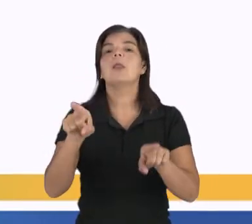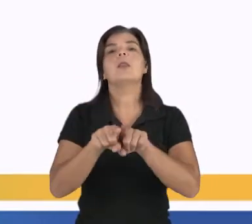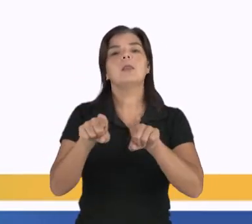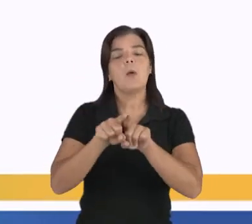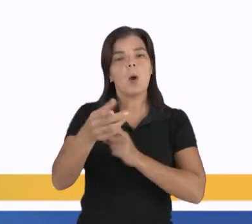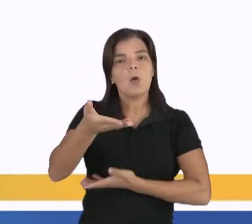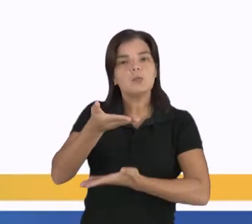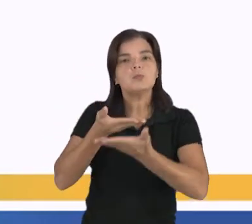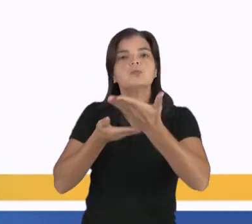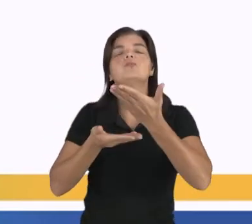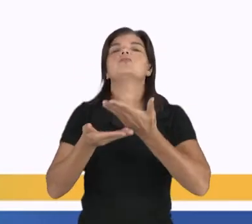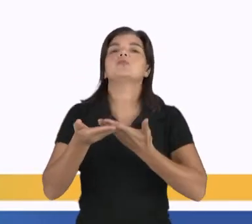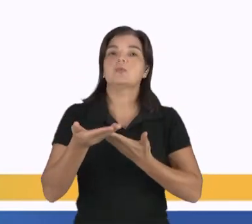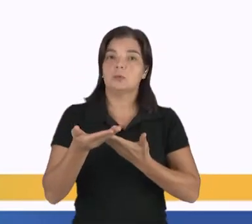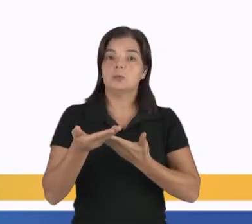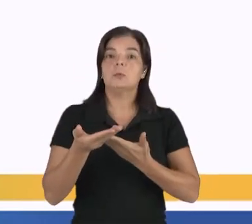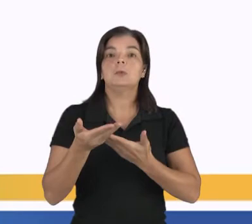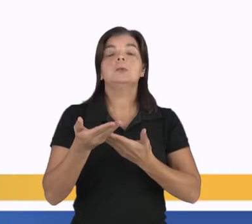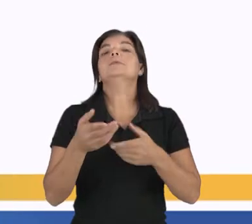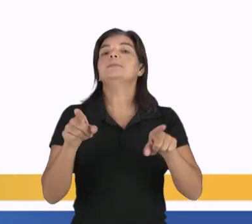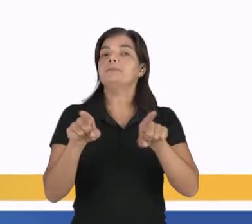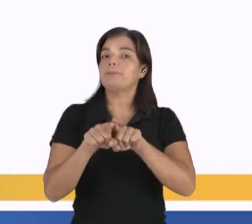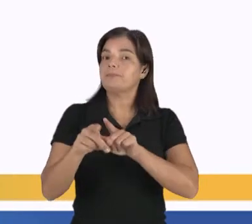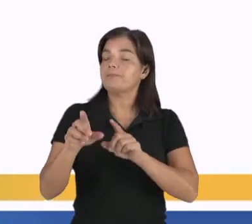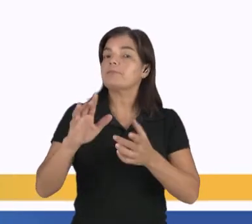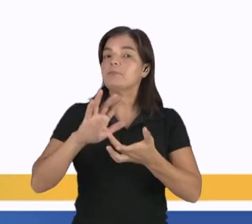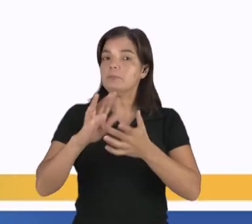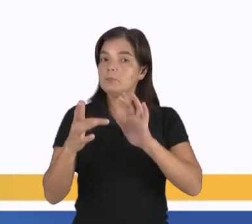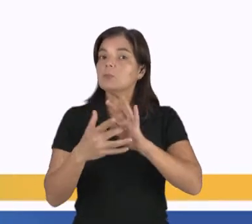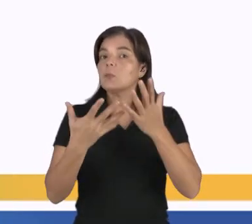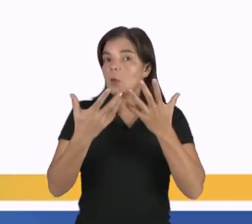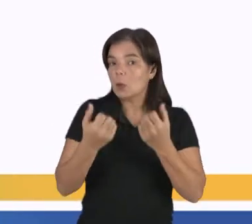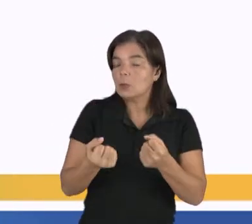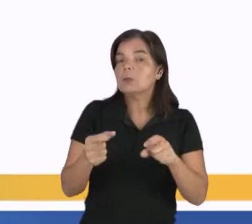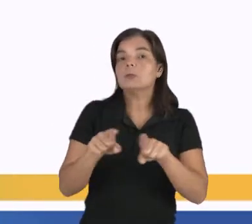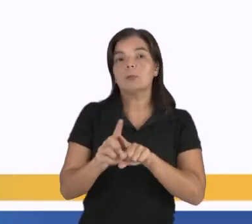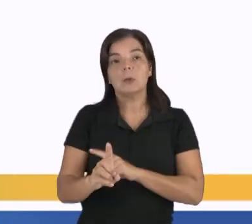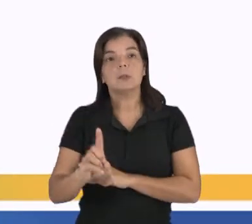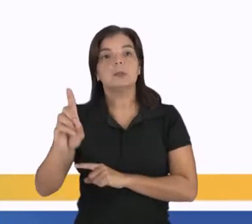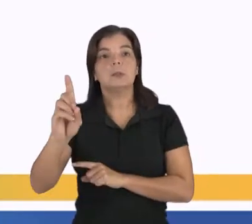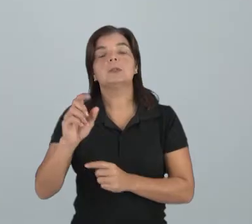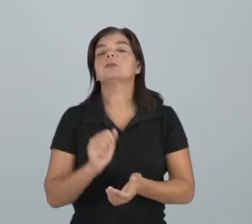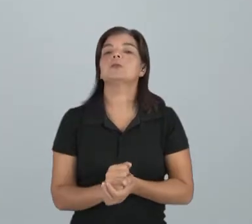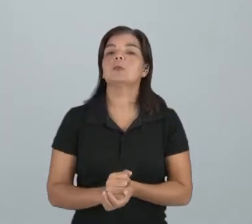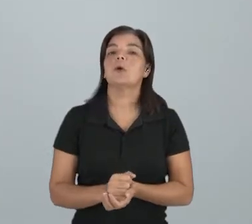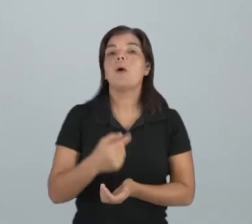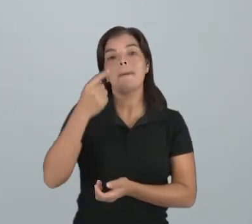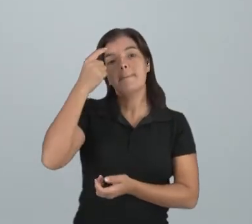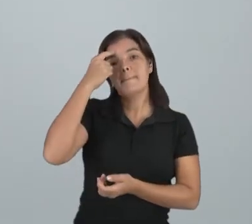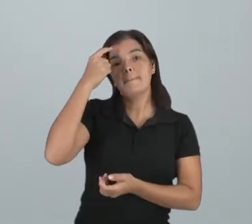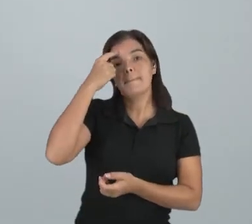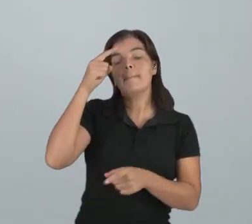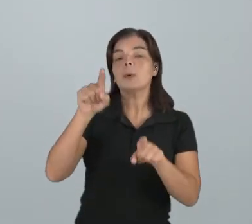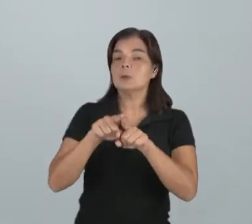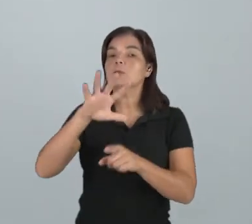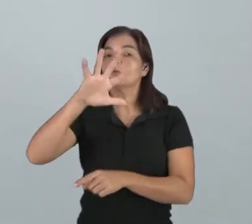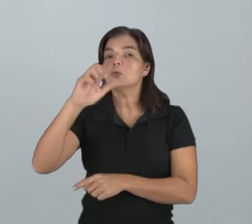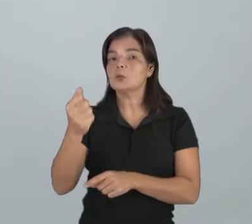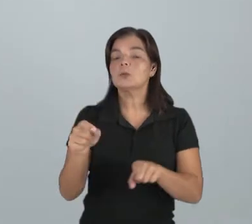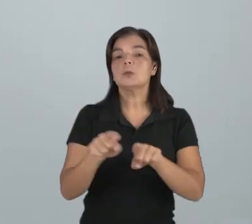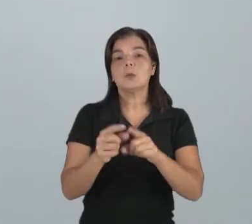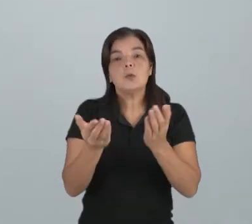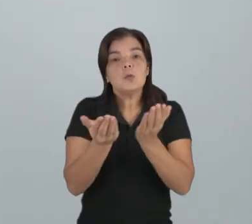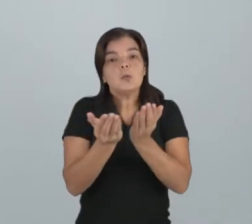fazem mediação entre eles, os adeptos, e o transcendente. Assim pensam as religiões de matriz africana.